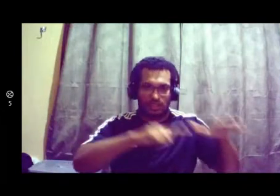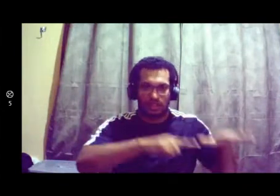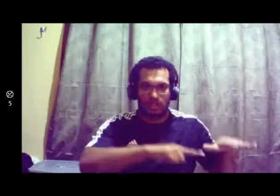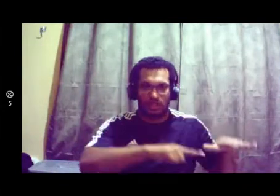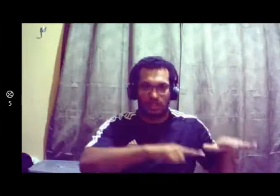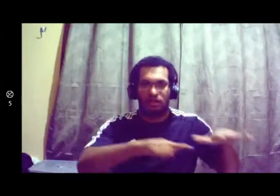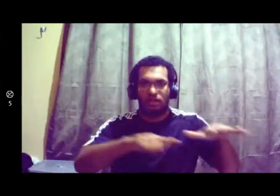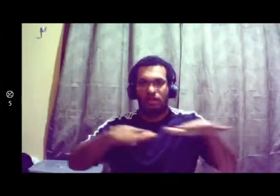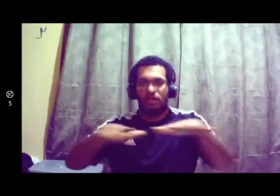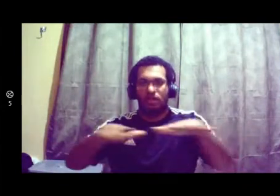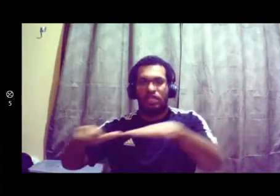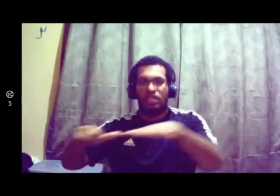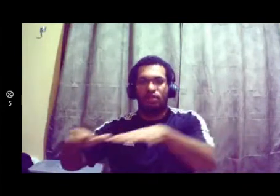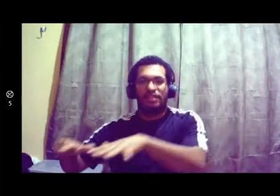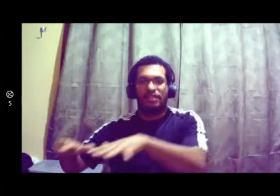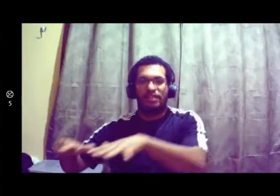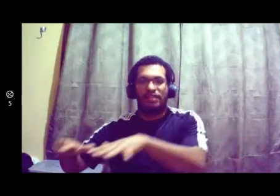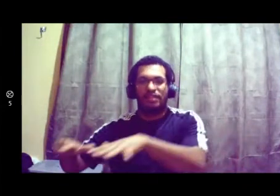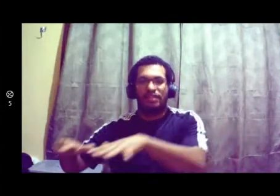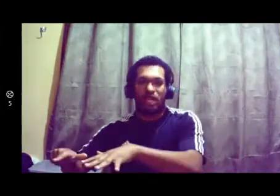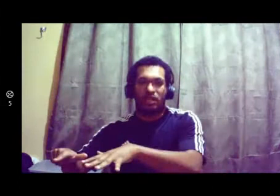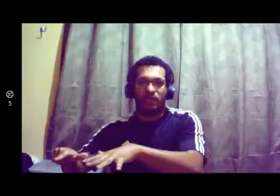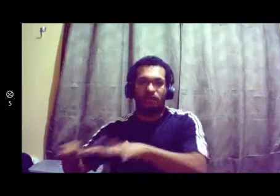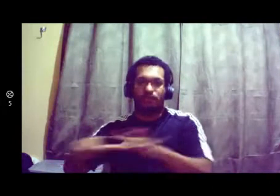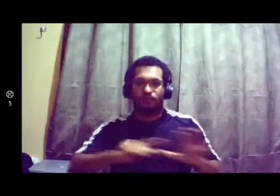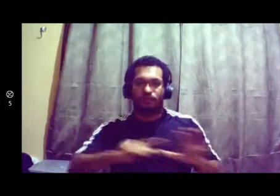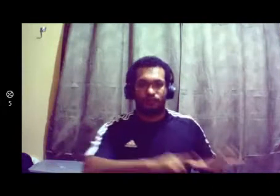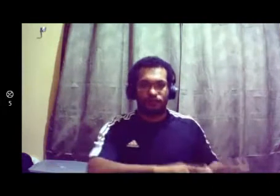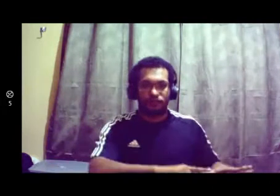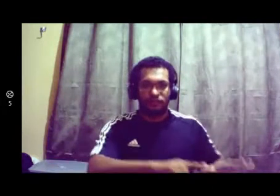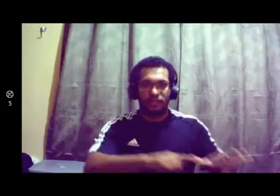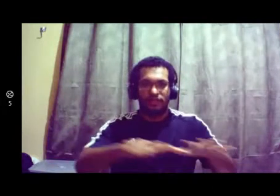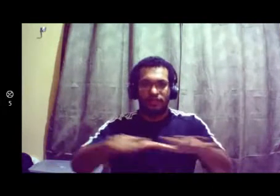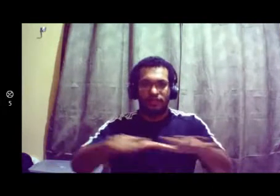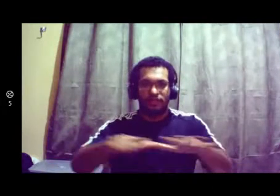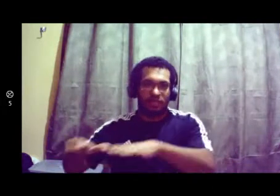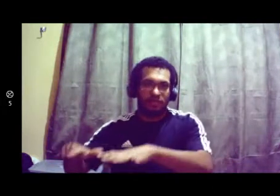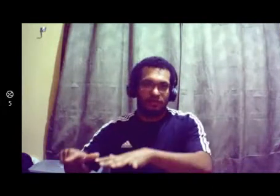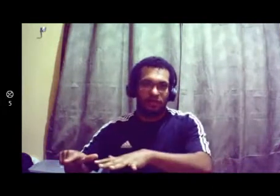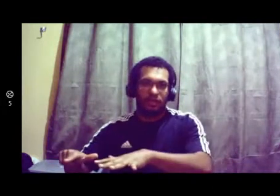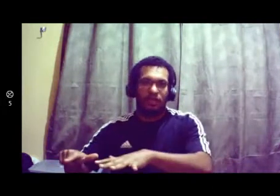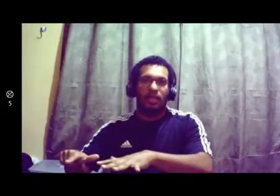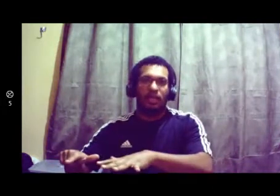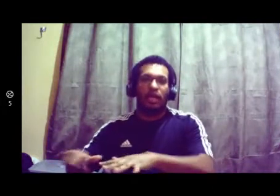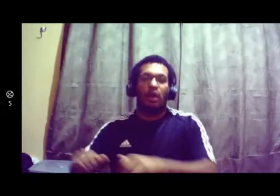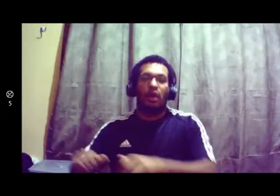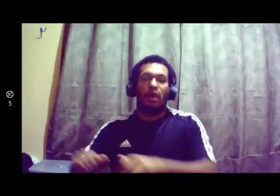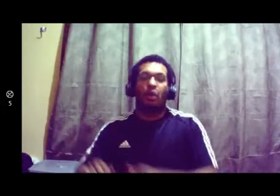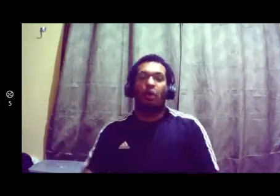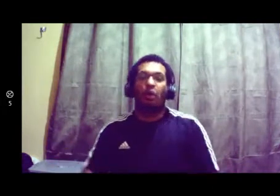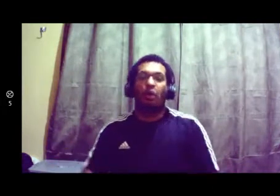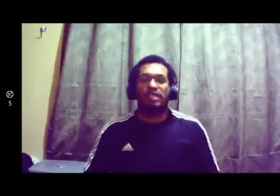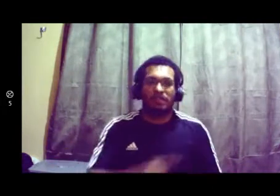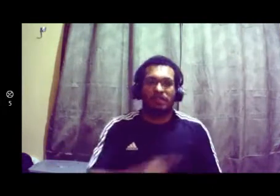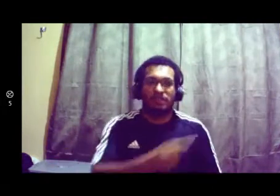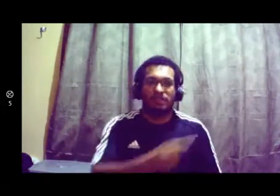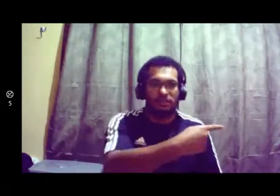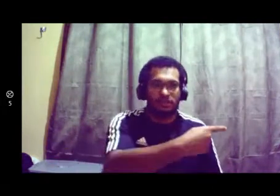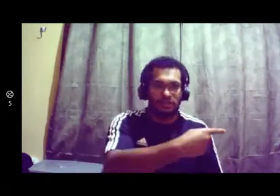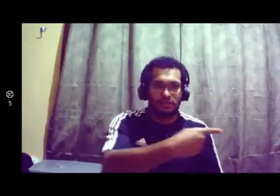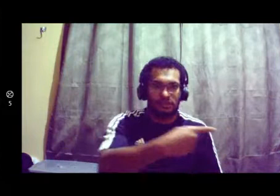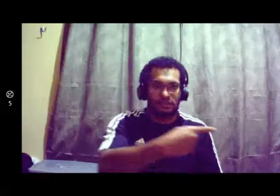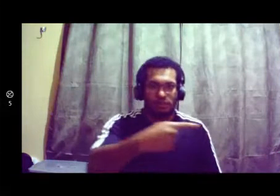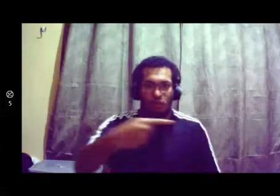dedinhos assim, ó, indo da esquerda para a direita, semana, ou vocês podem fazer